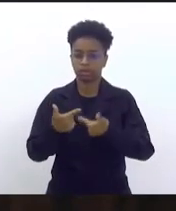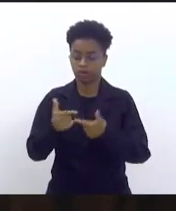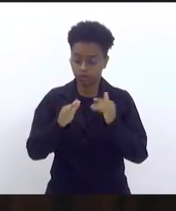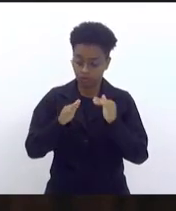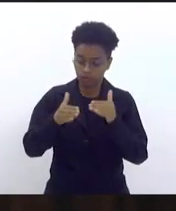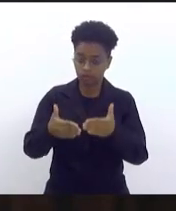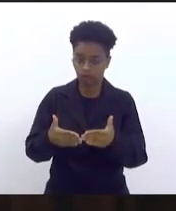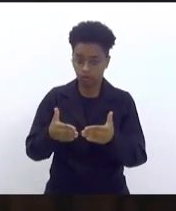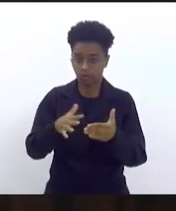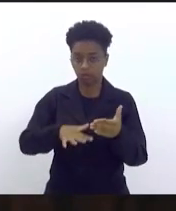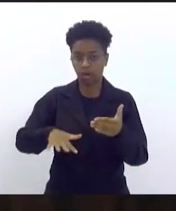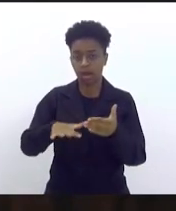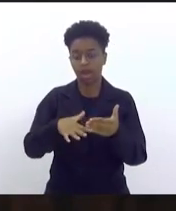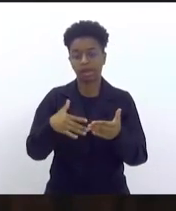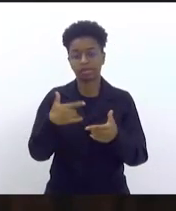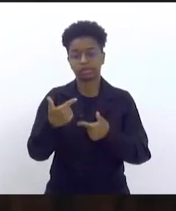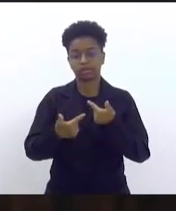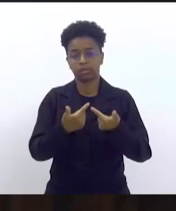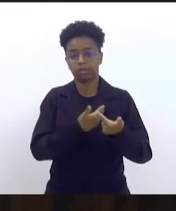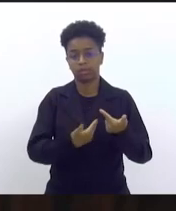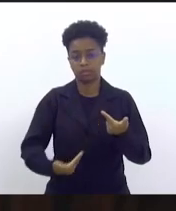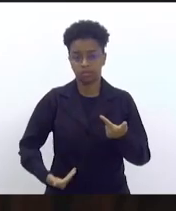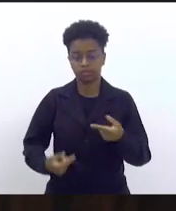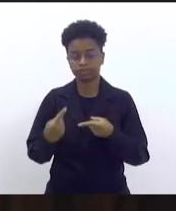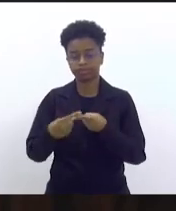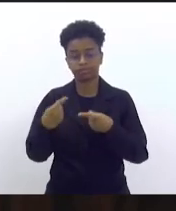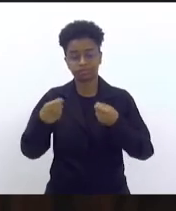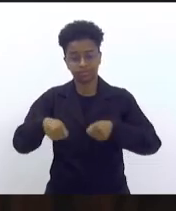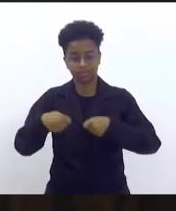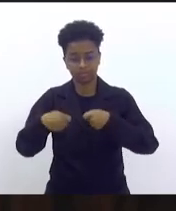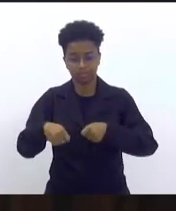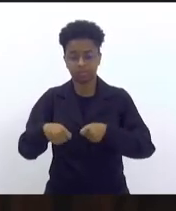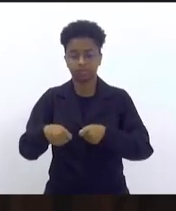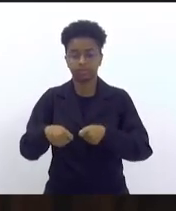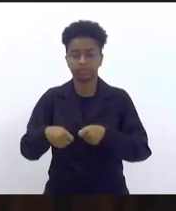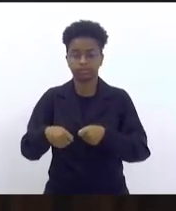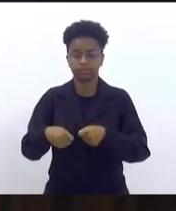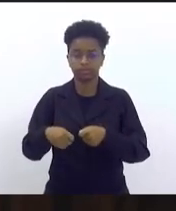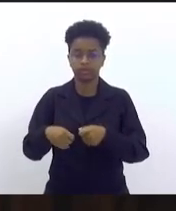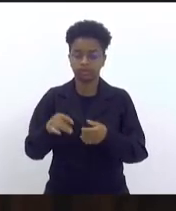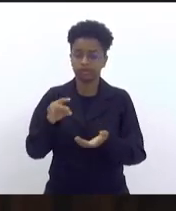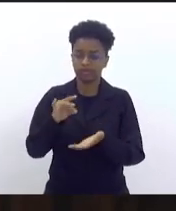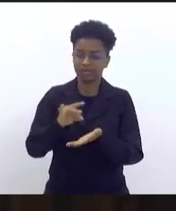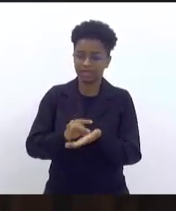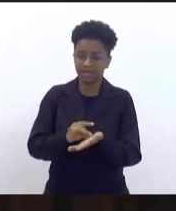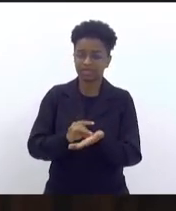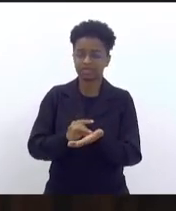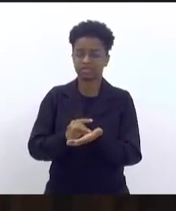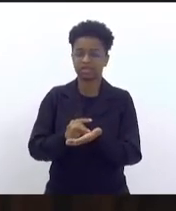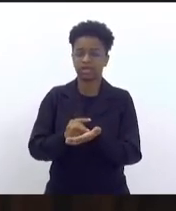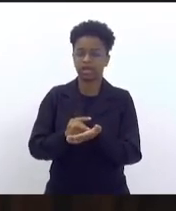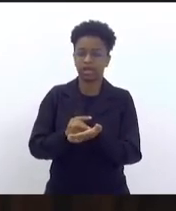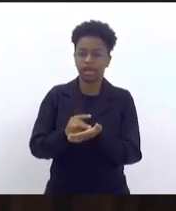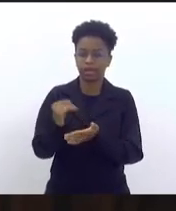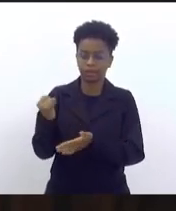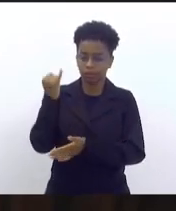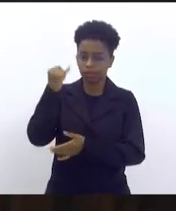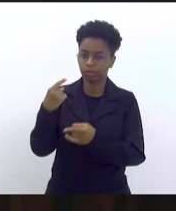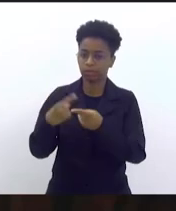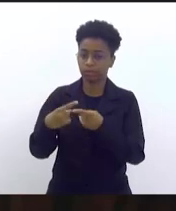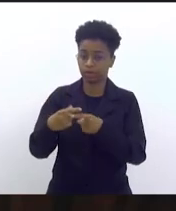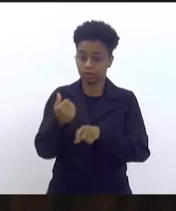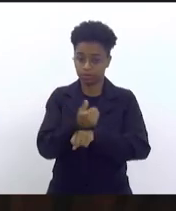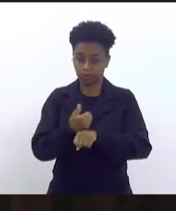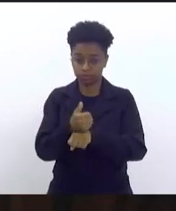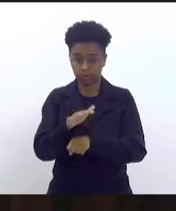de serviços públicos esta demanda se mostra extremamente necessária tendo em vista que os nossos profissionais